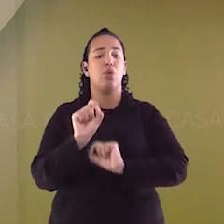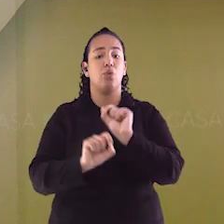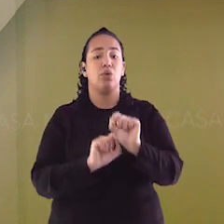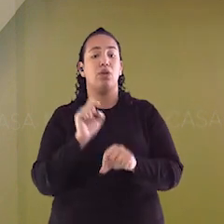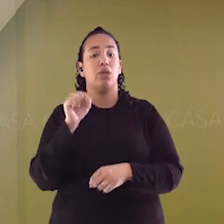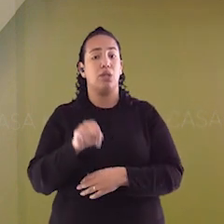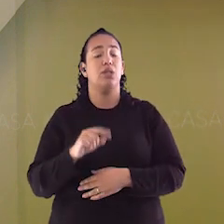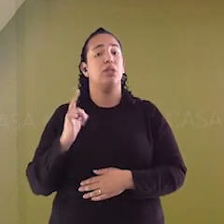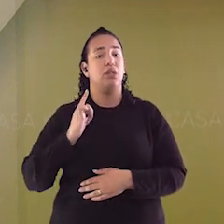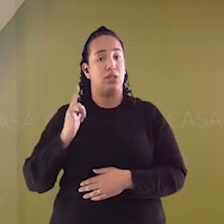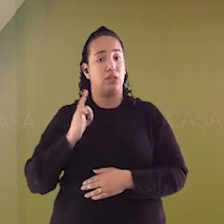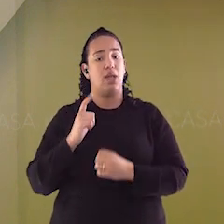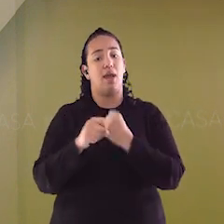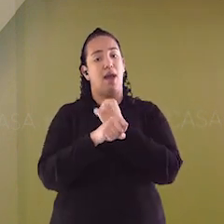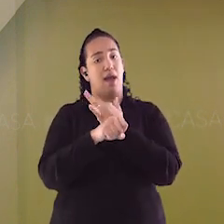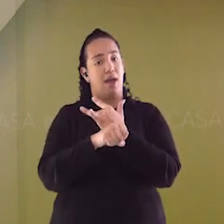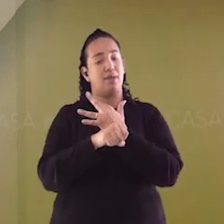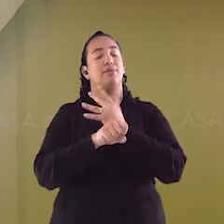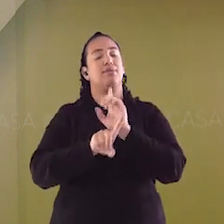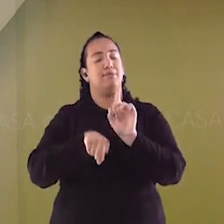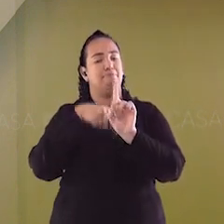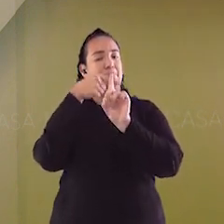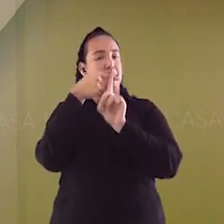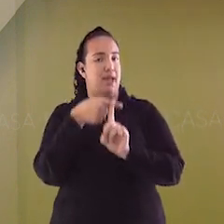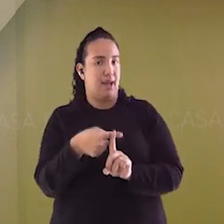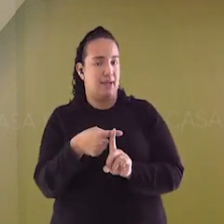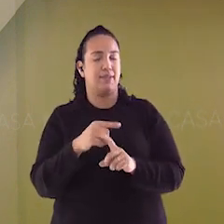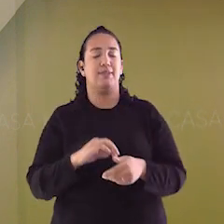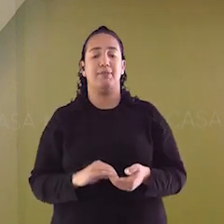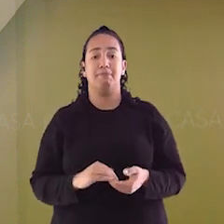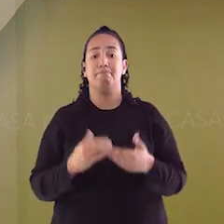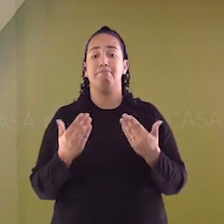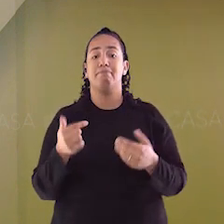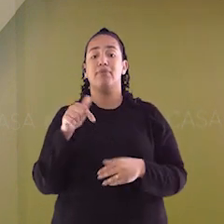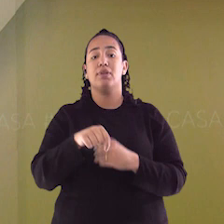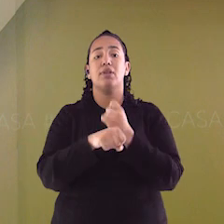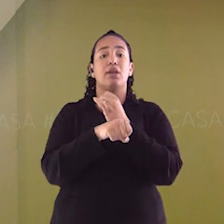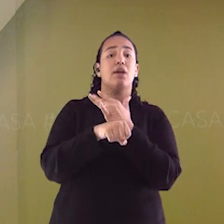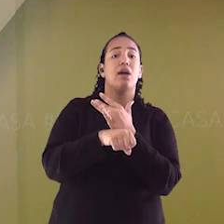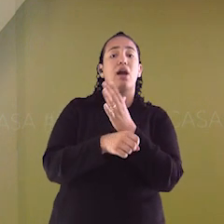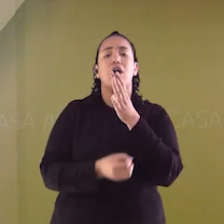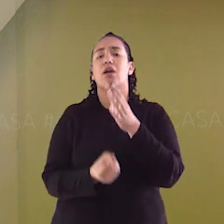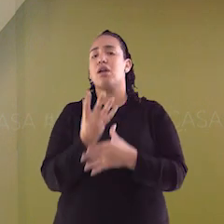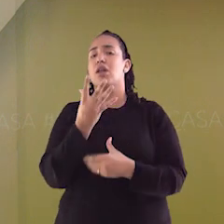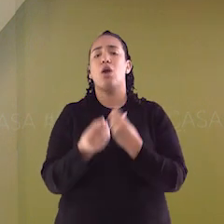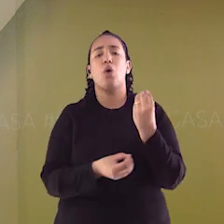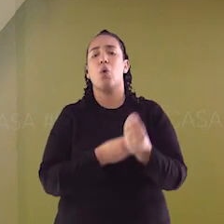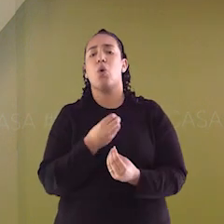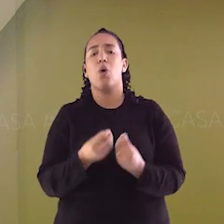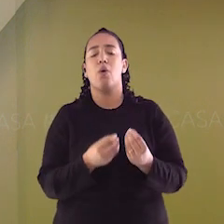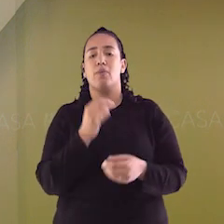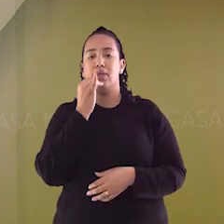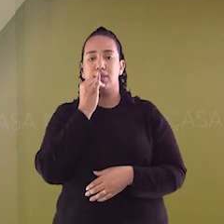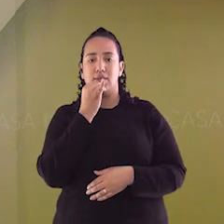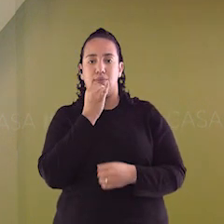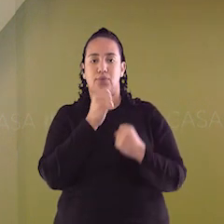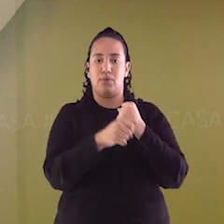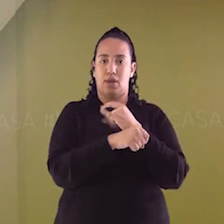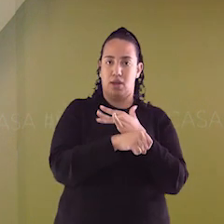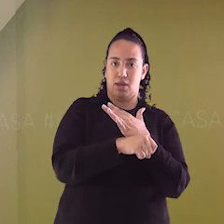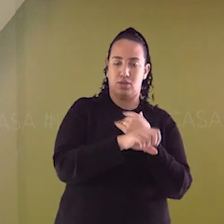que apresenta um elevado índice de acidez. Essa acidez é proveniente principalmente do